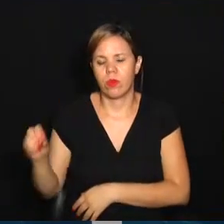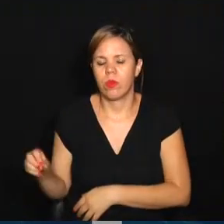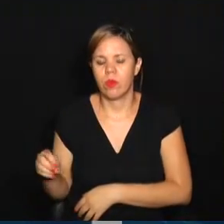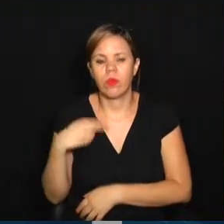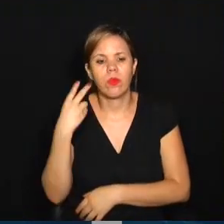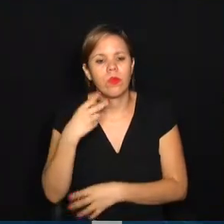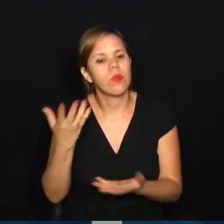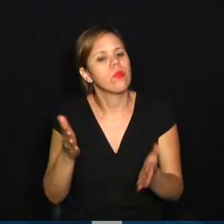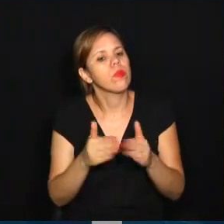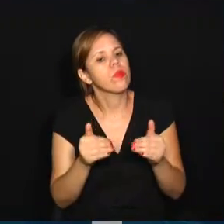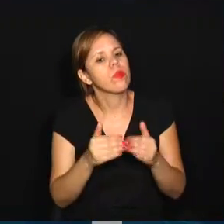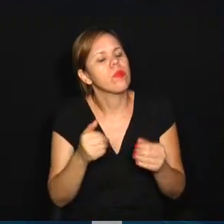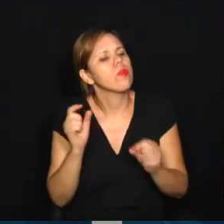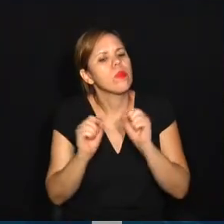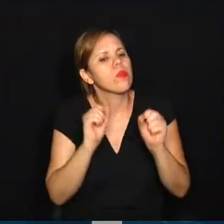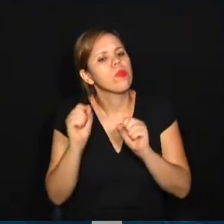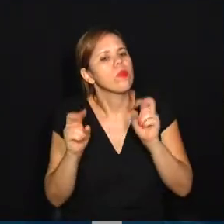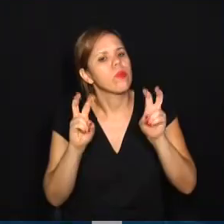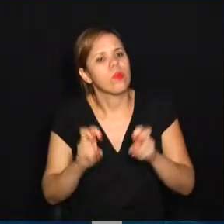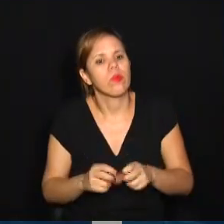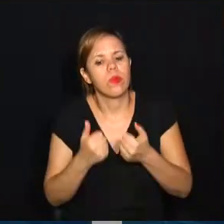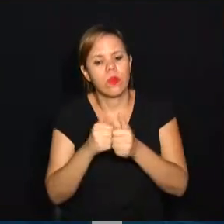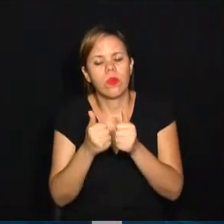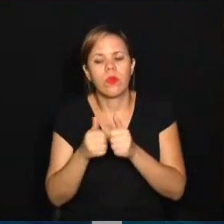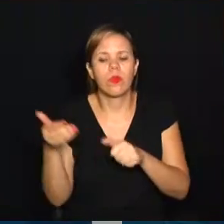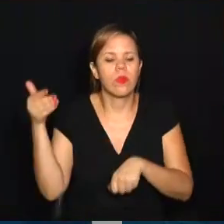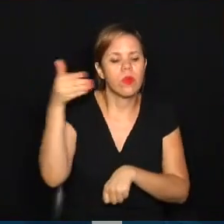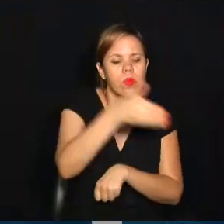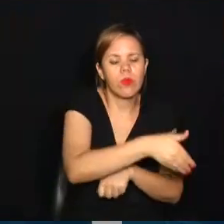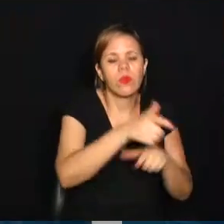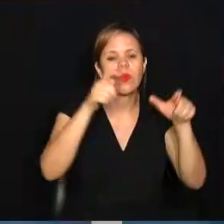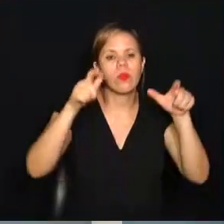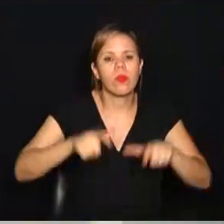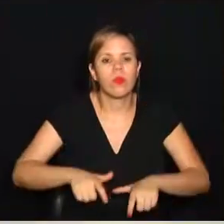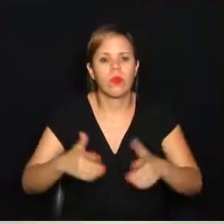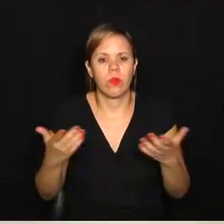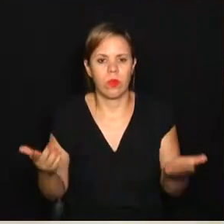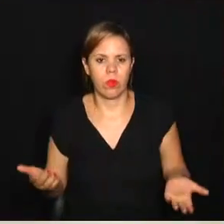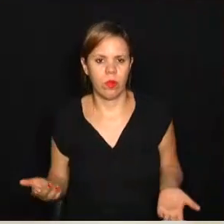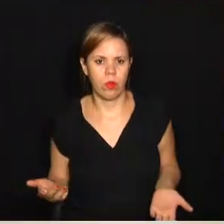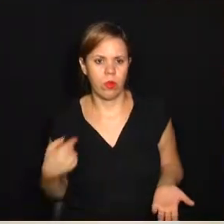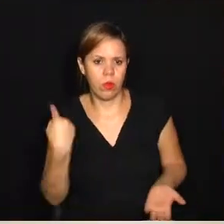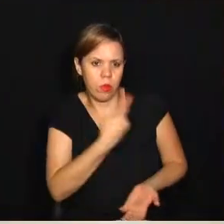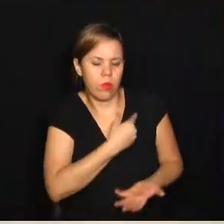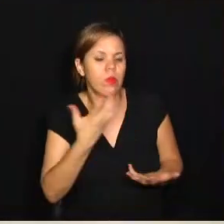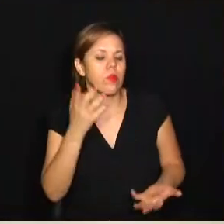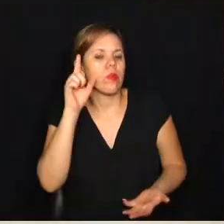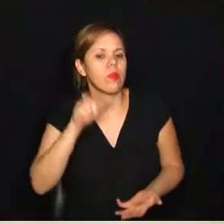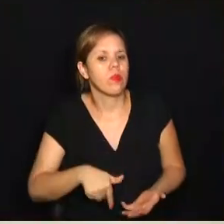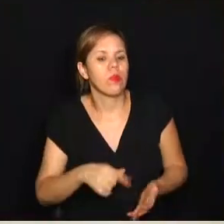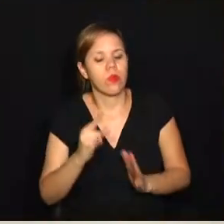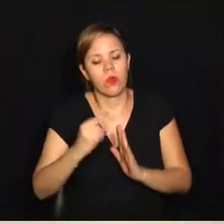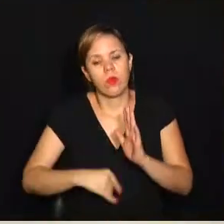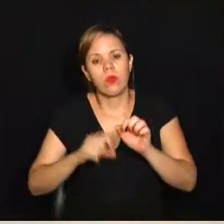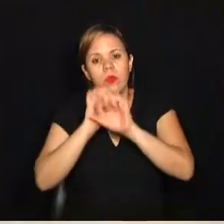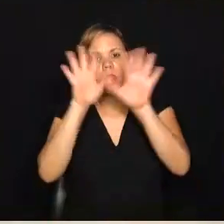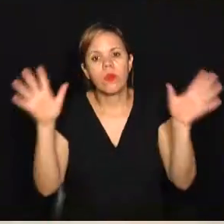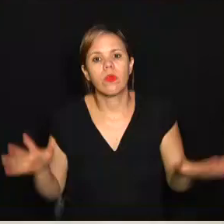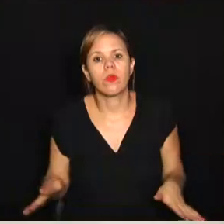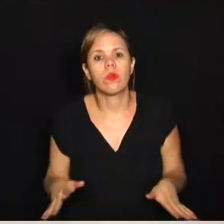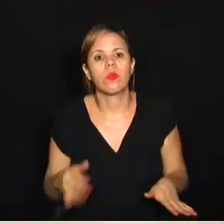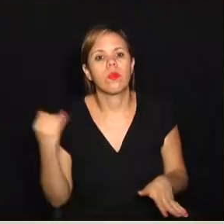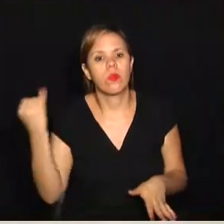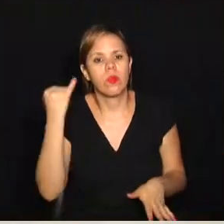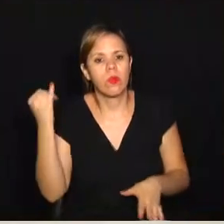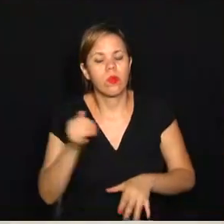pede informações sobre as linhas de ônibus que dão acesso ao local. O que nós queremos com esse requerimento é esclarecer precisamente,